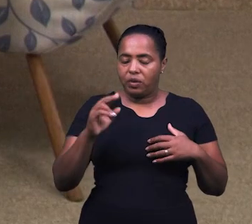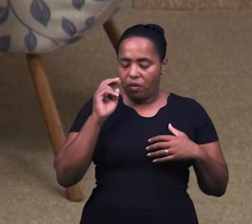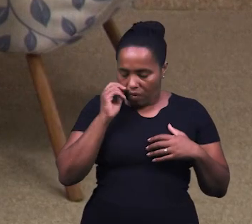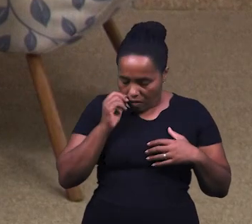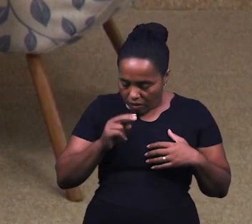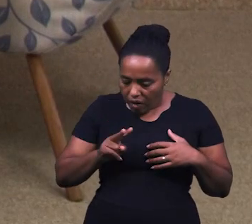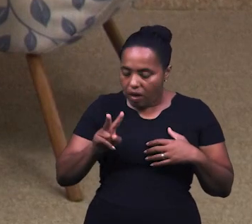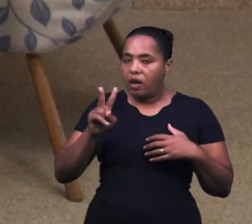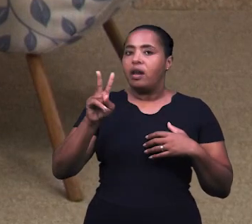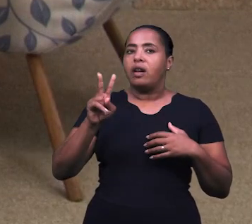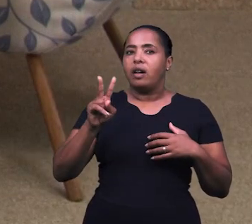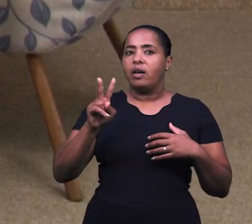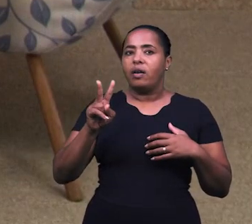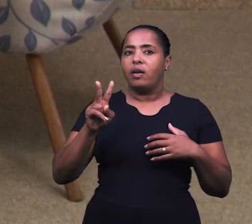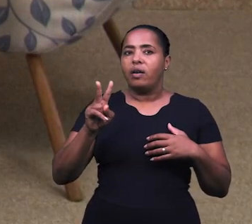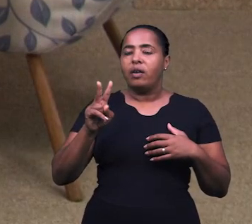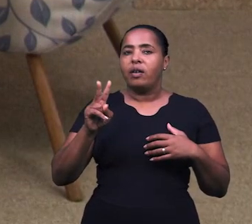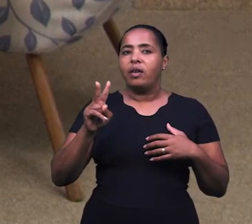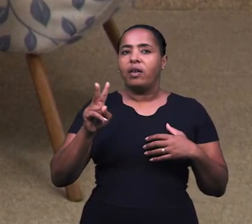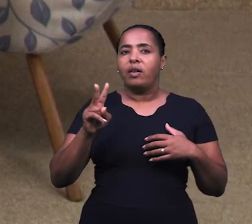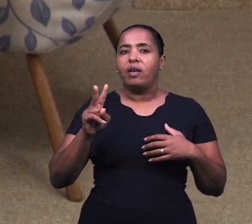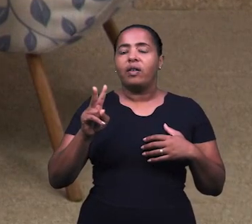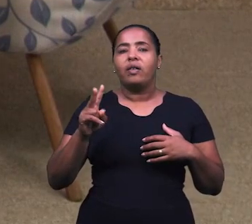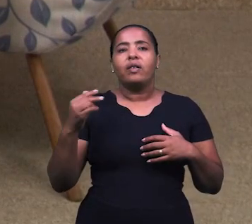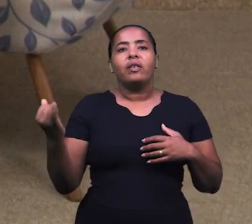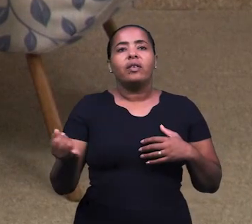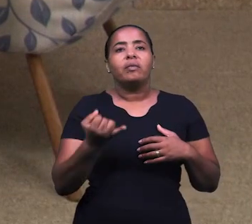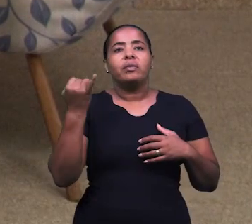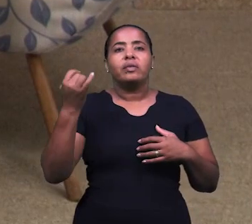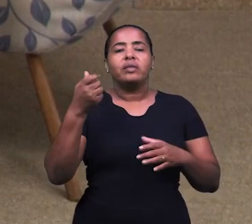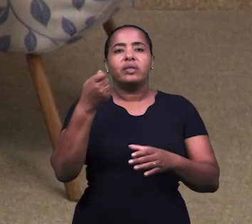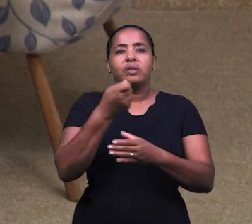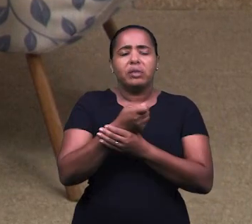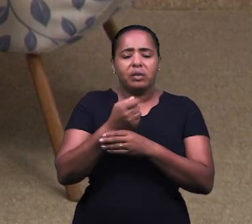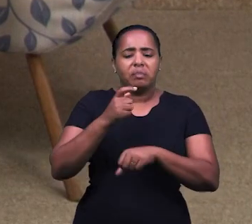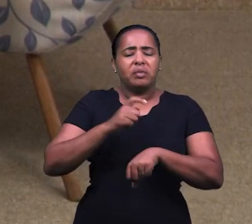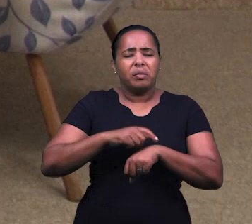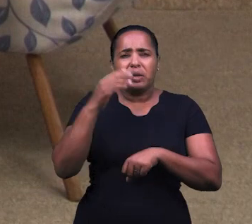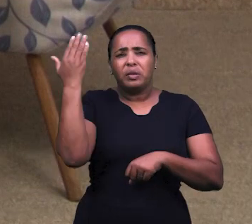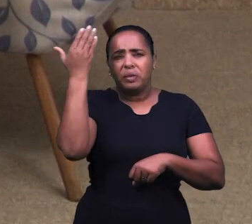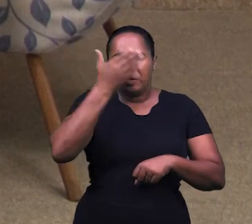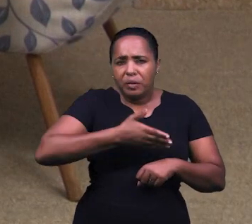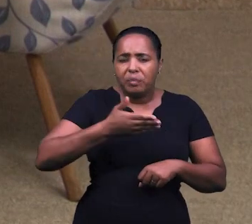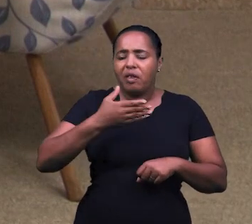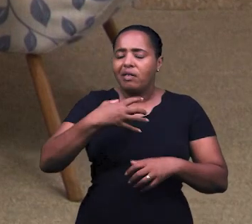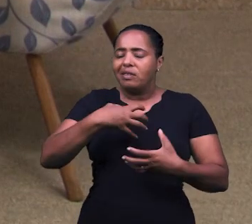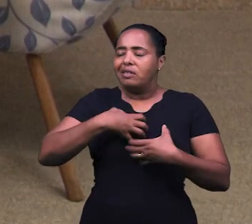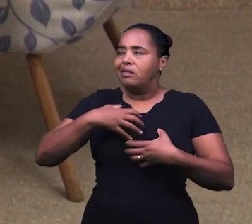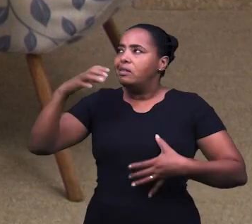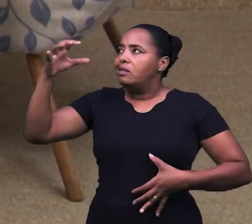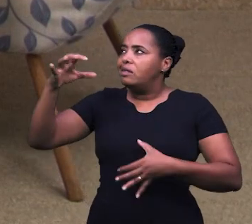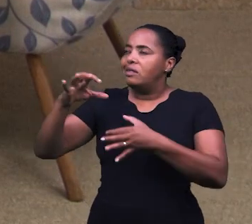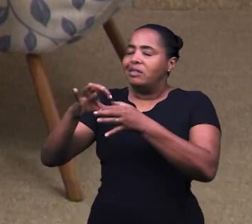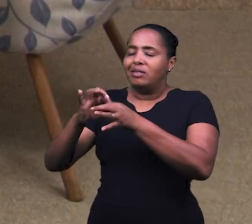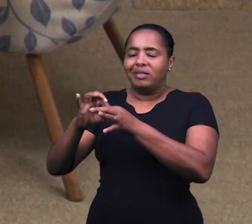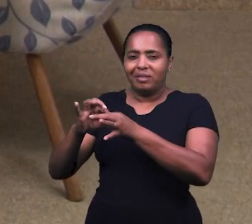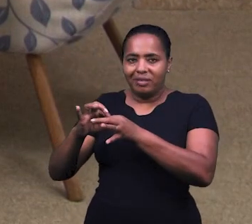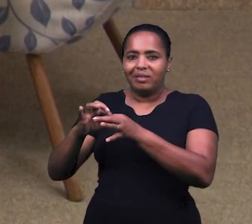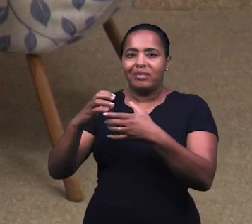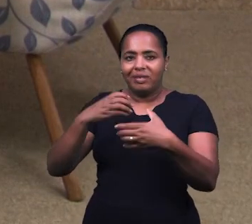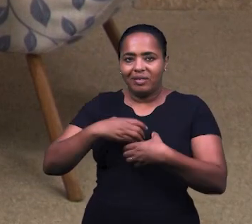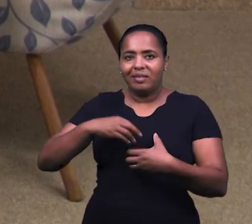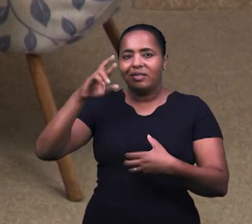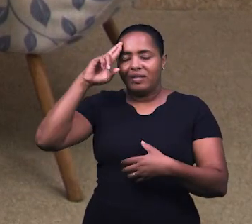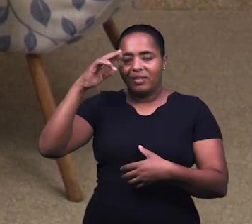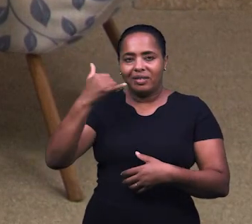ele olhou. É importante que naquela hora a gente podemos ver que Abraão, em meio à prova, ele tinha uma comunhão com o Senhor.